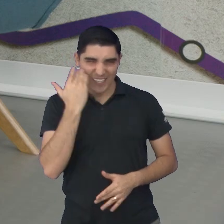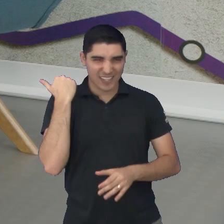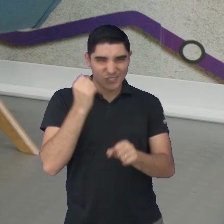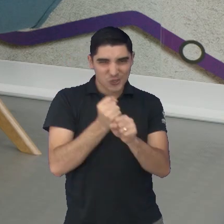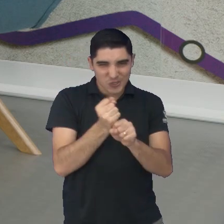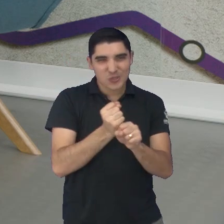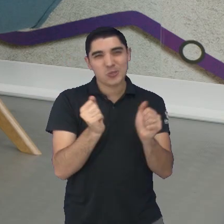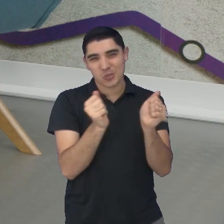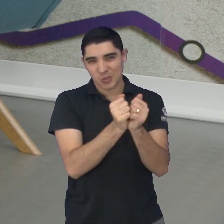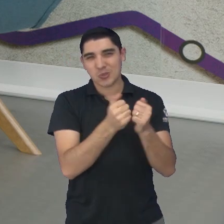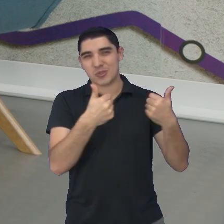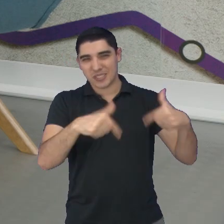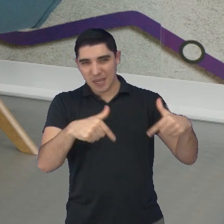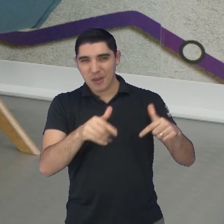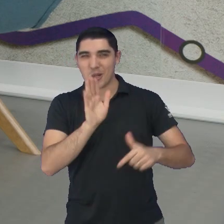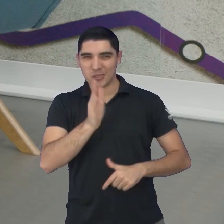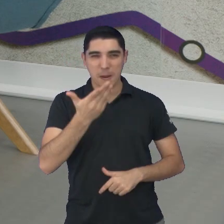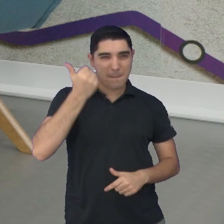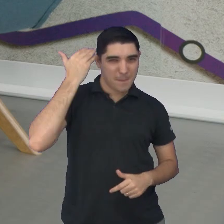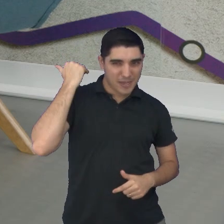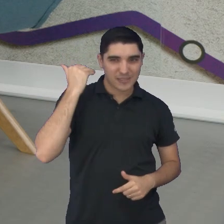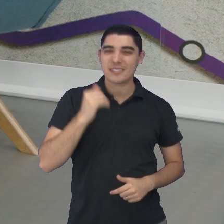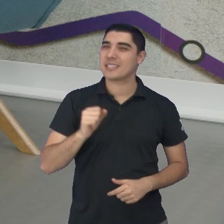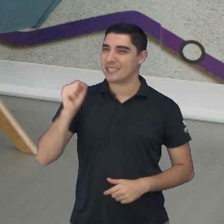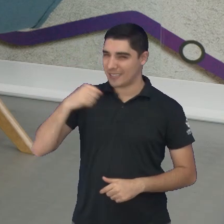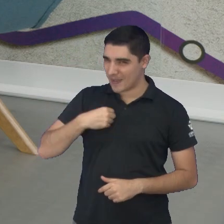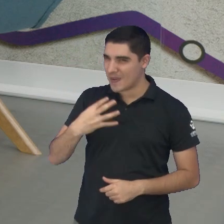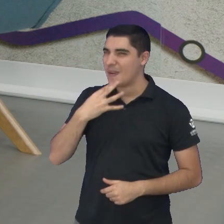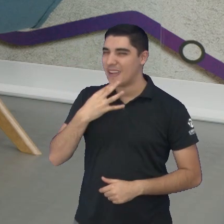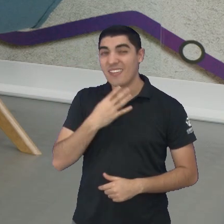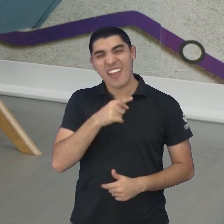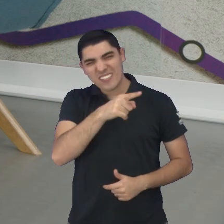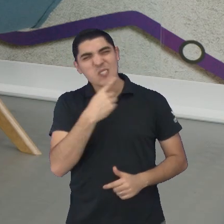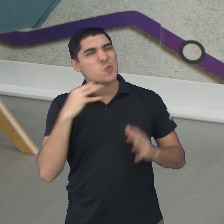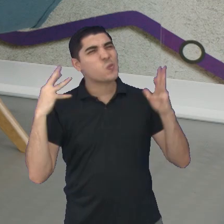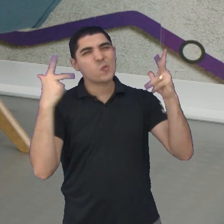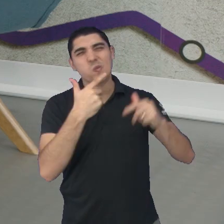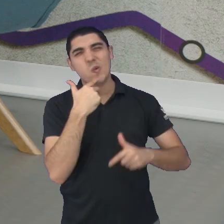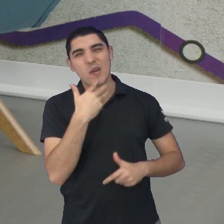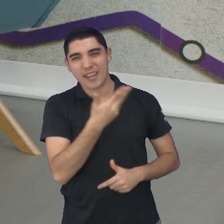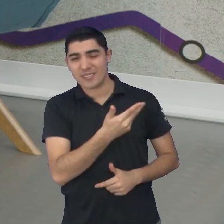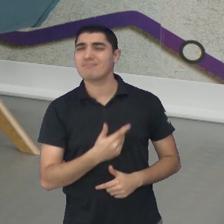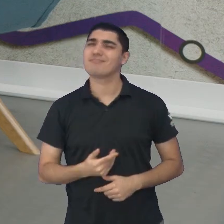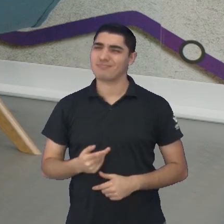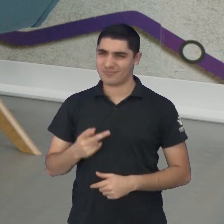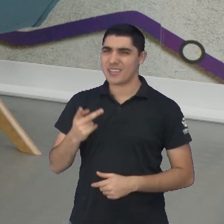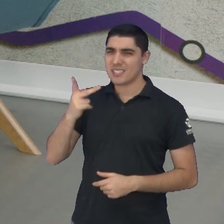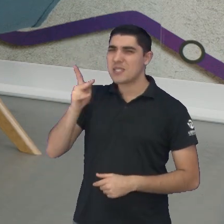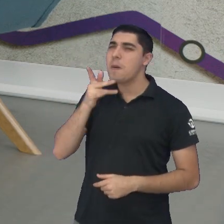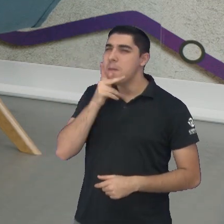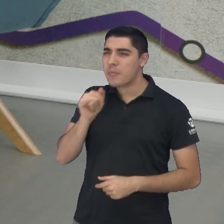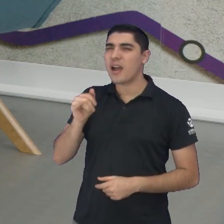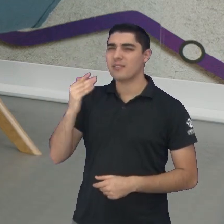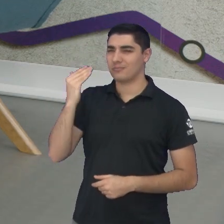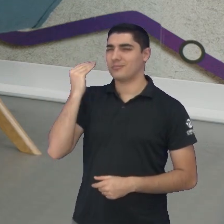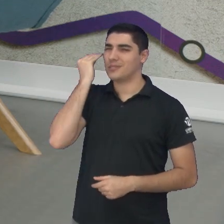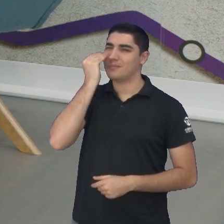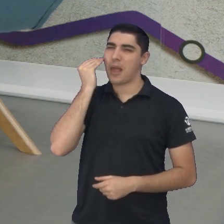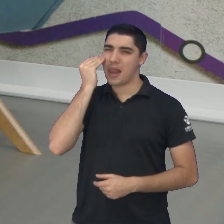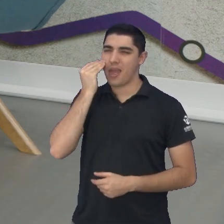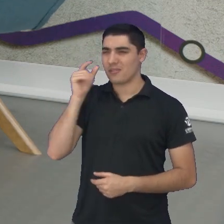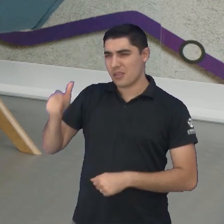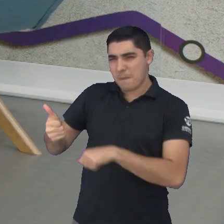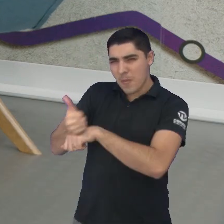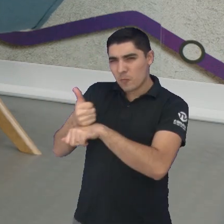Trabalhou juntos, né, há um tempo aí também, Sim, né? Bacana. sim. Não tem como não conhecer, né, Não as tem pessoas como. Seu dessa pai área, né? nessa área é um profissional